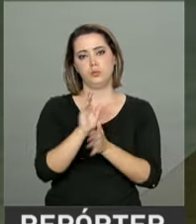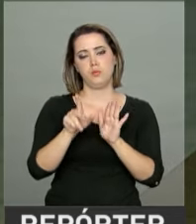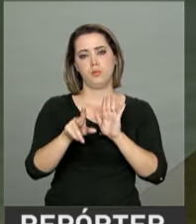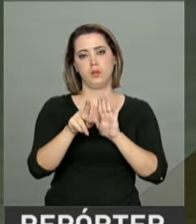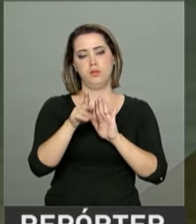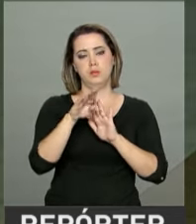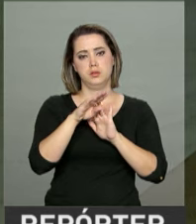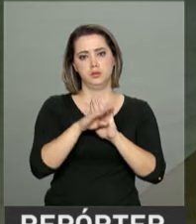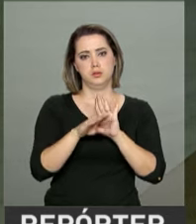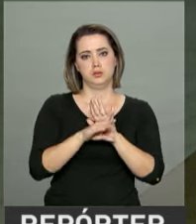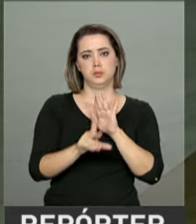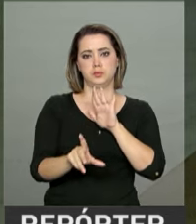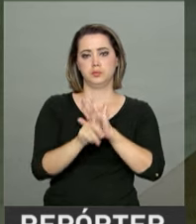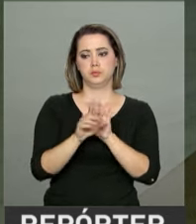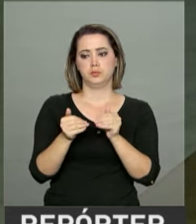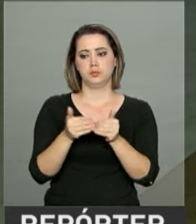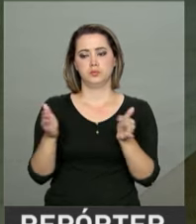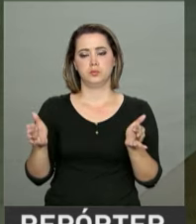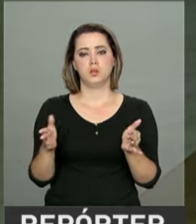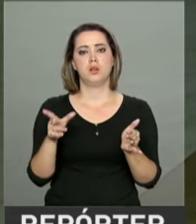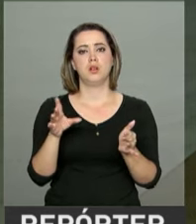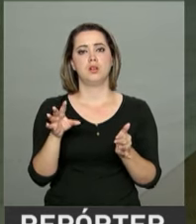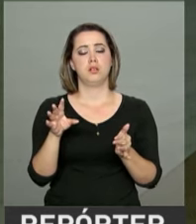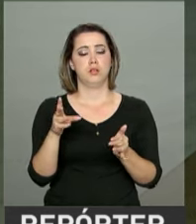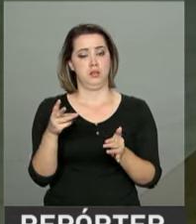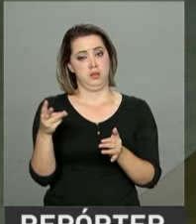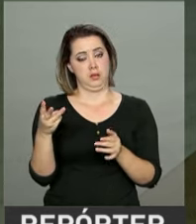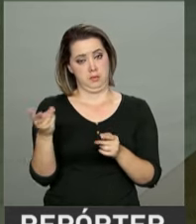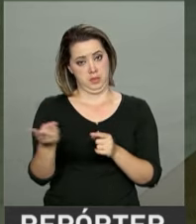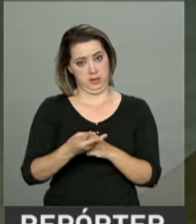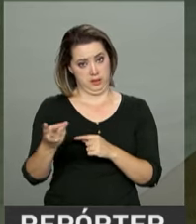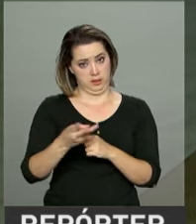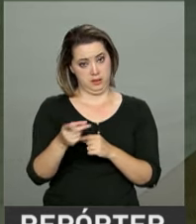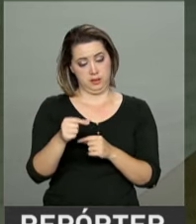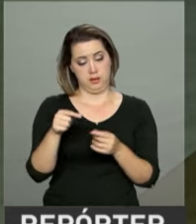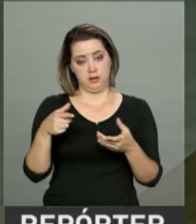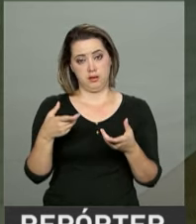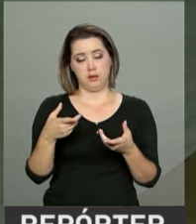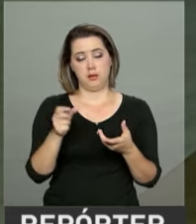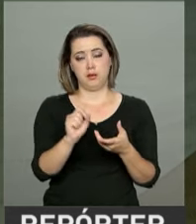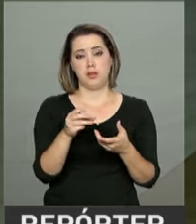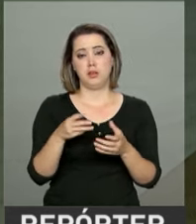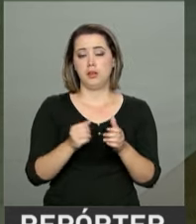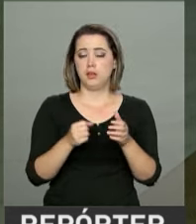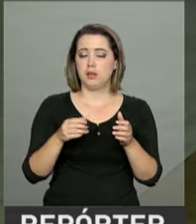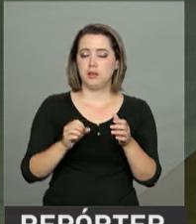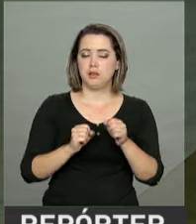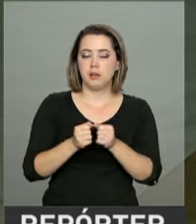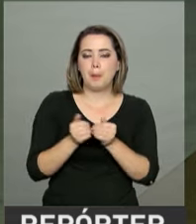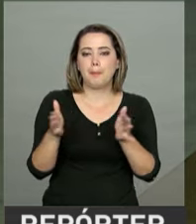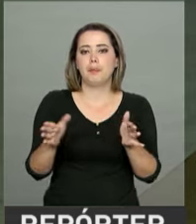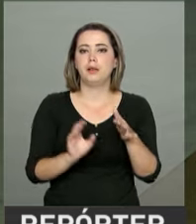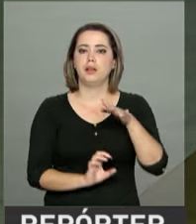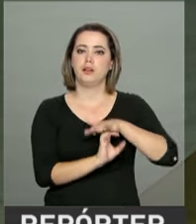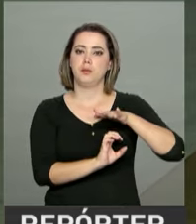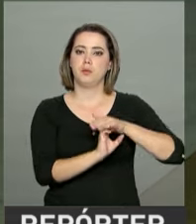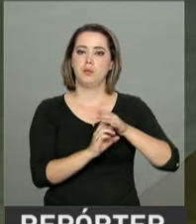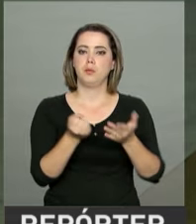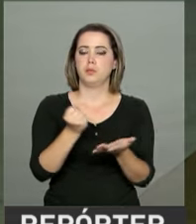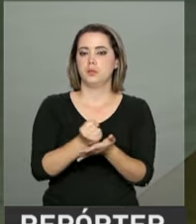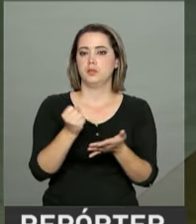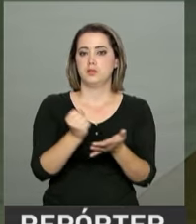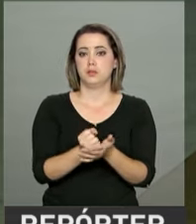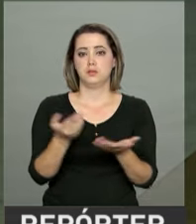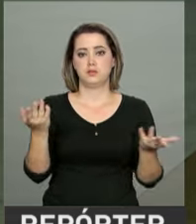o processo de terceirização no mercado de trabalho brasileiro vai ser publicada ainda nesta sexta-feira em